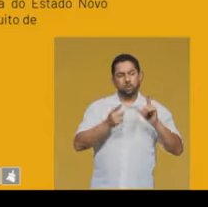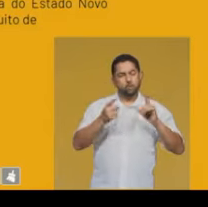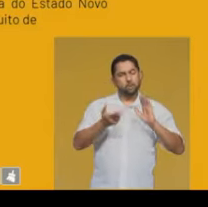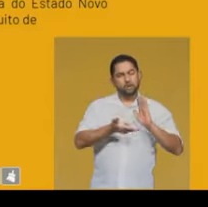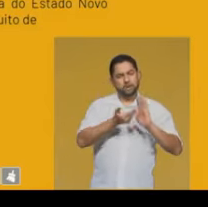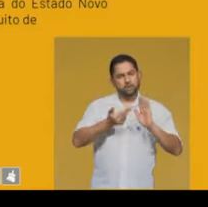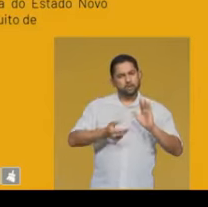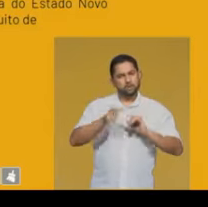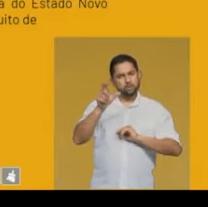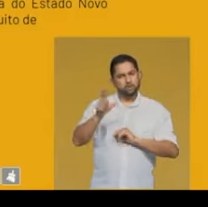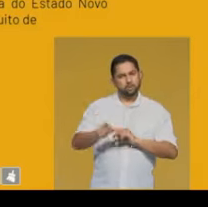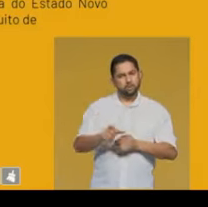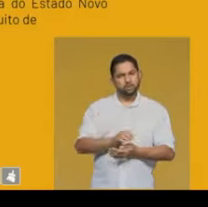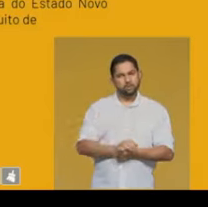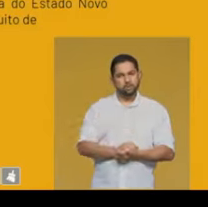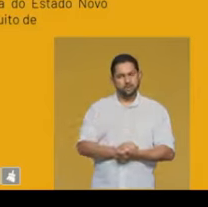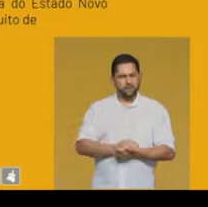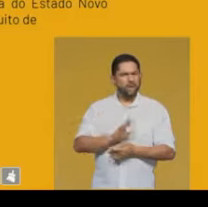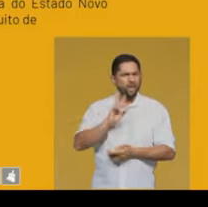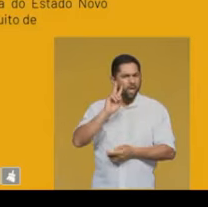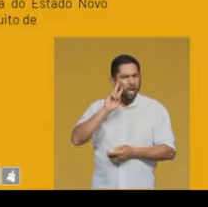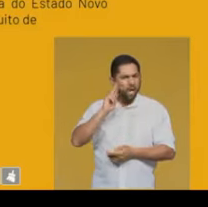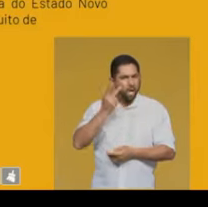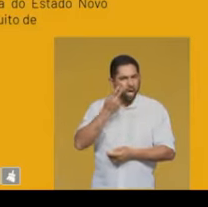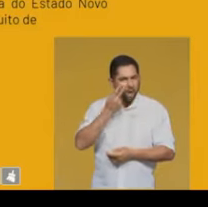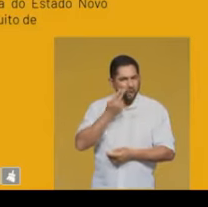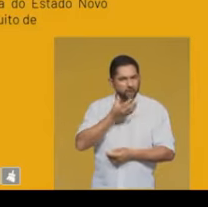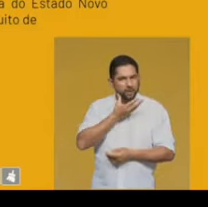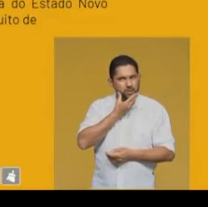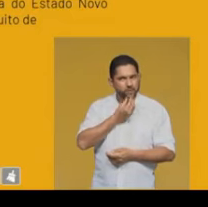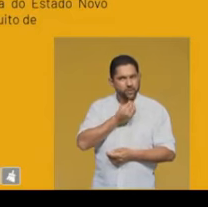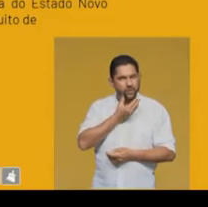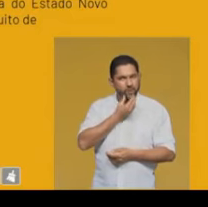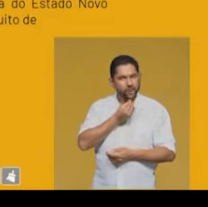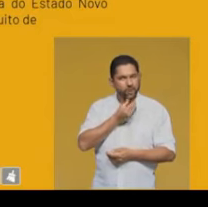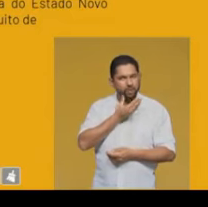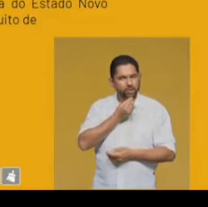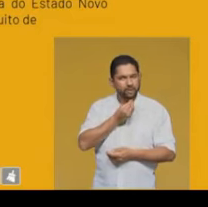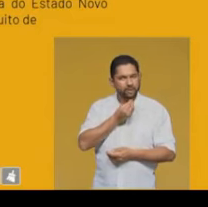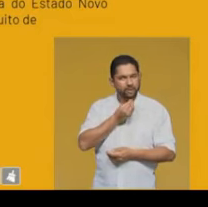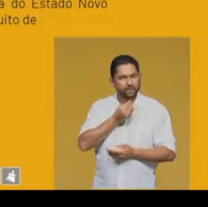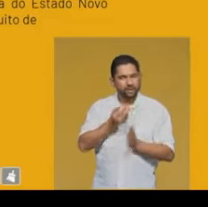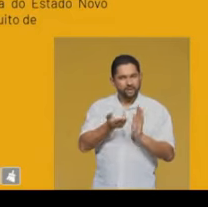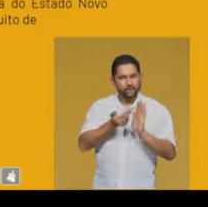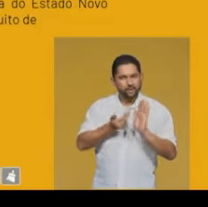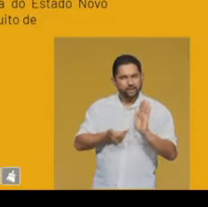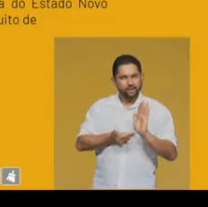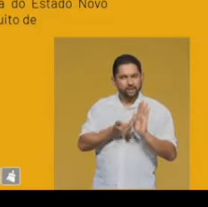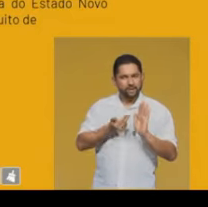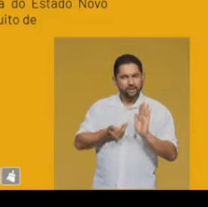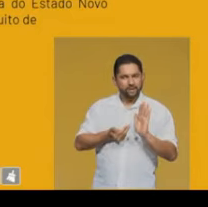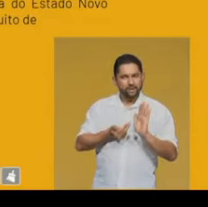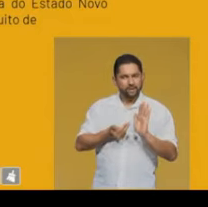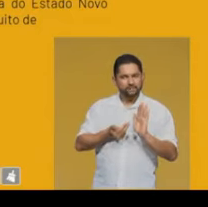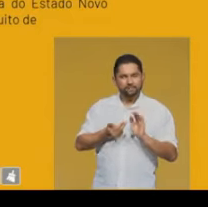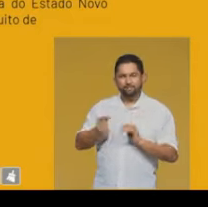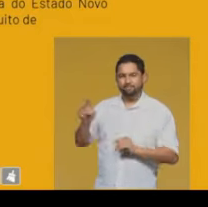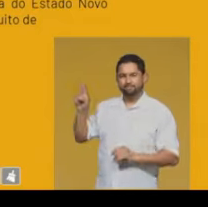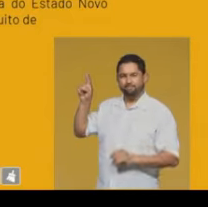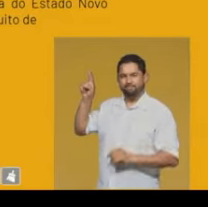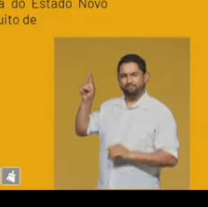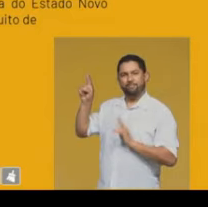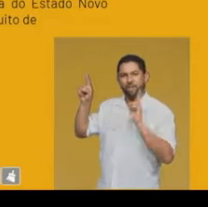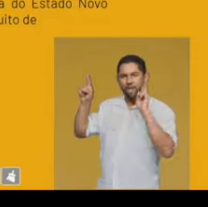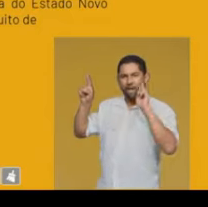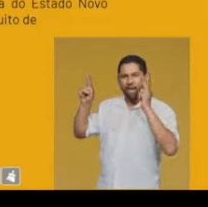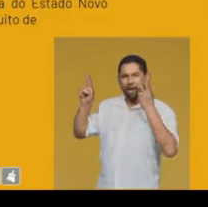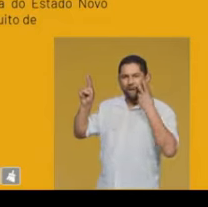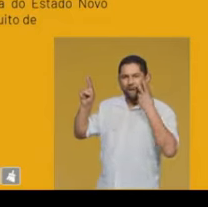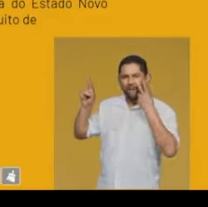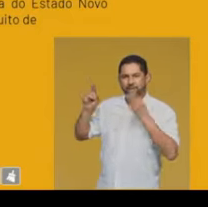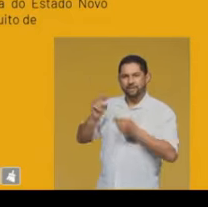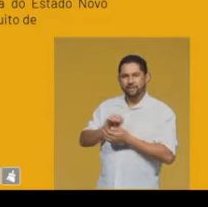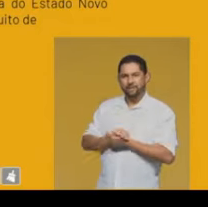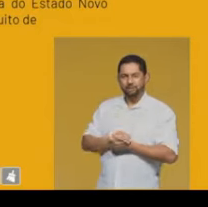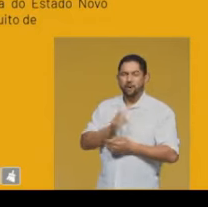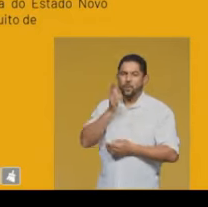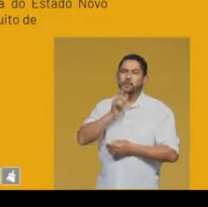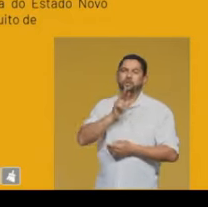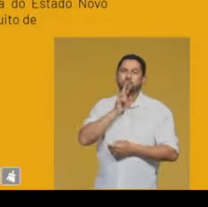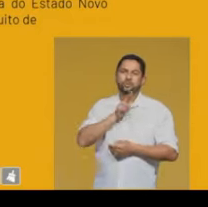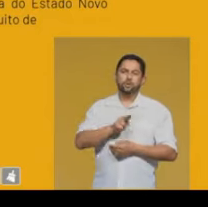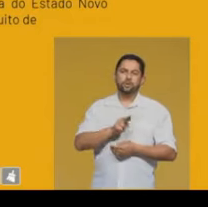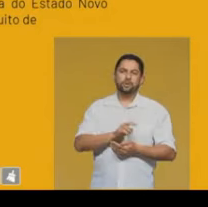identificar esse homem aqui, que está no desenho, você vai conseguir responder corretamente a